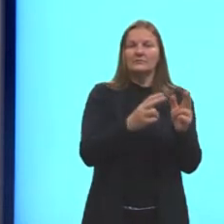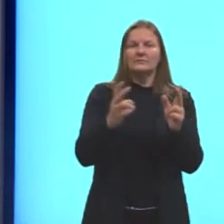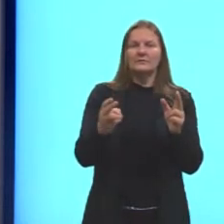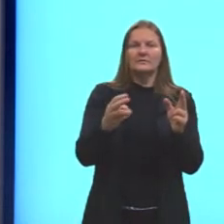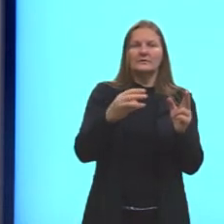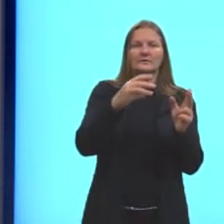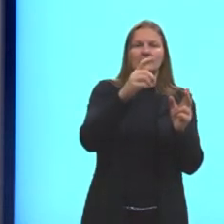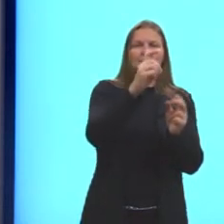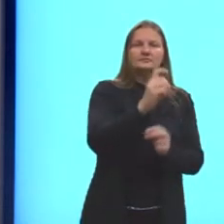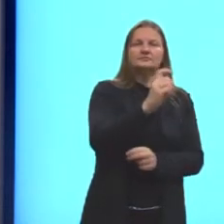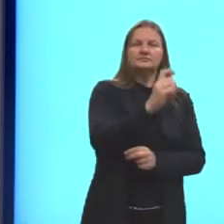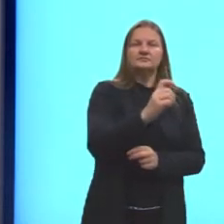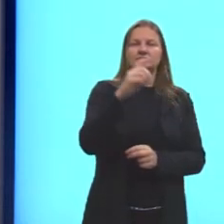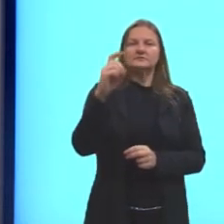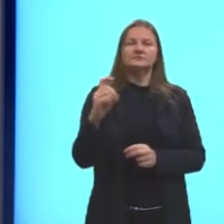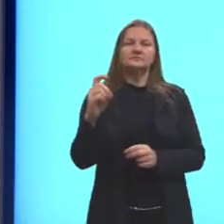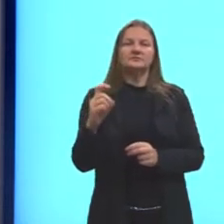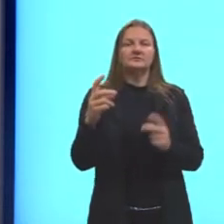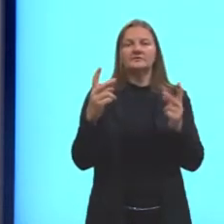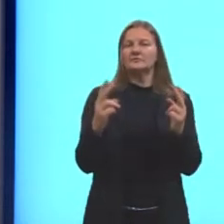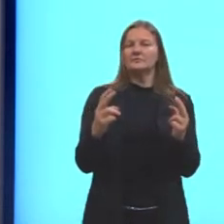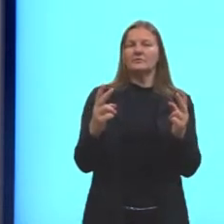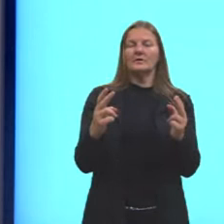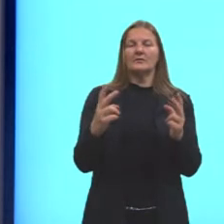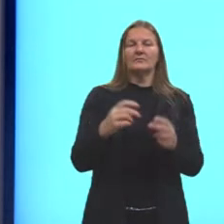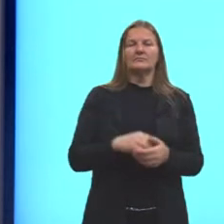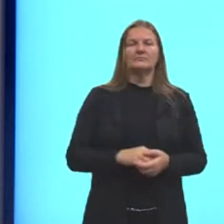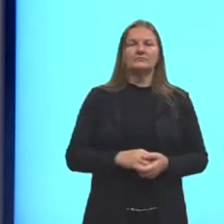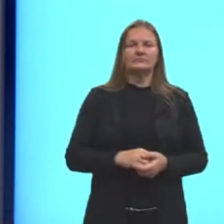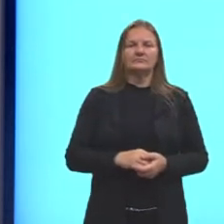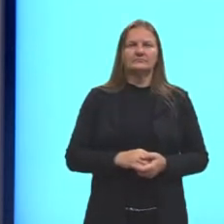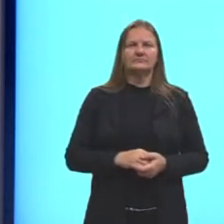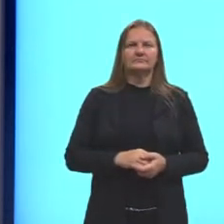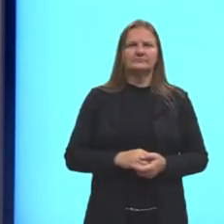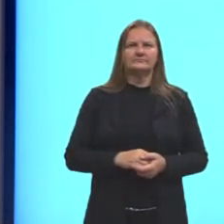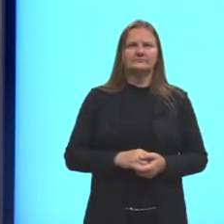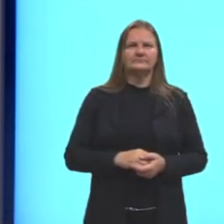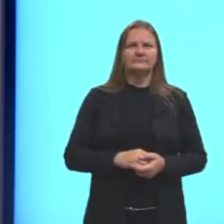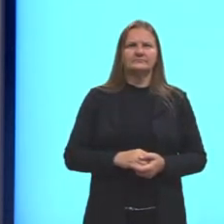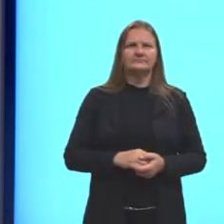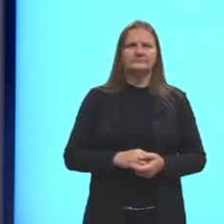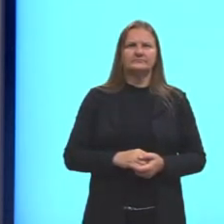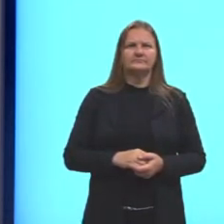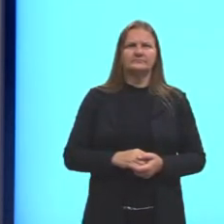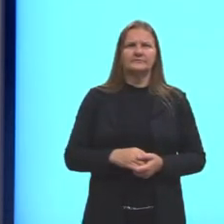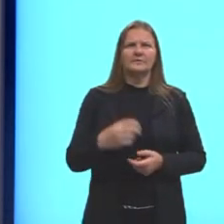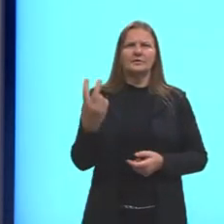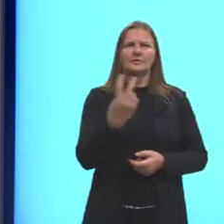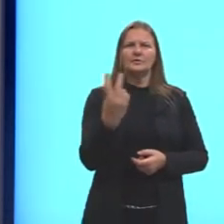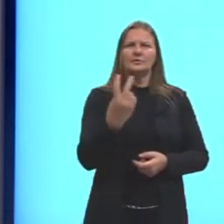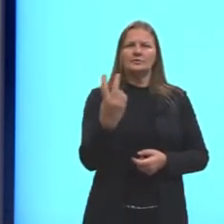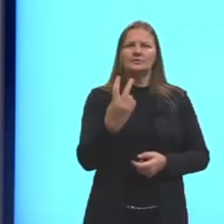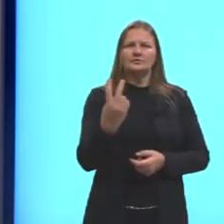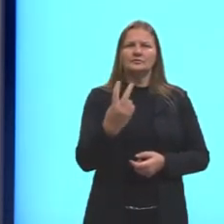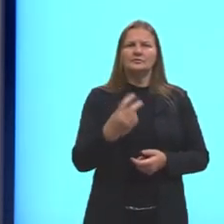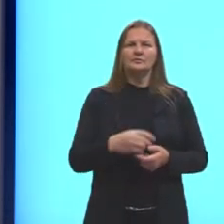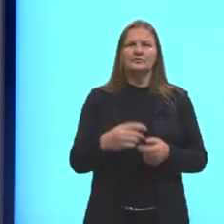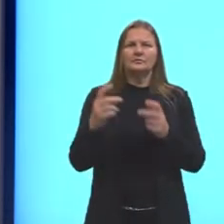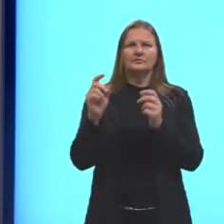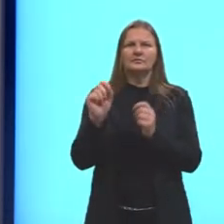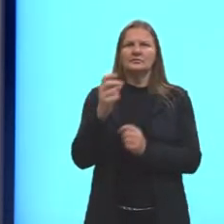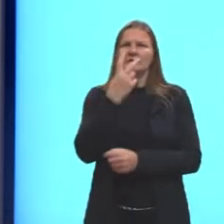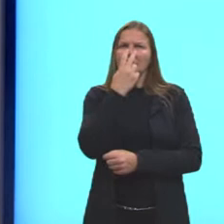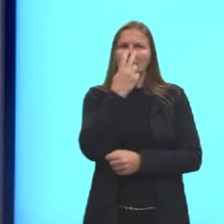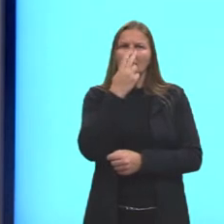o x tá o X é o fator comum já nos dois últimos termos o fator